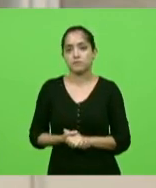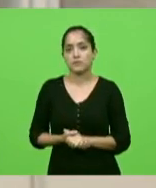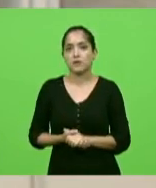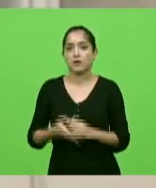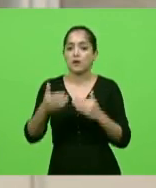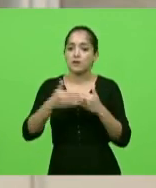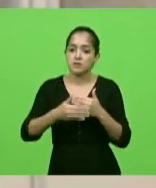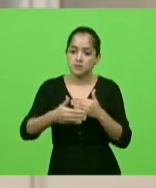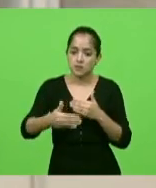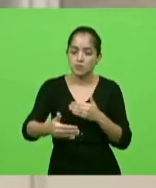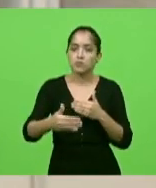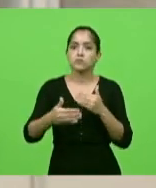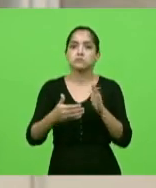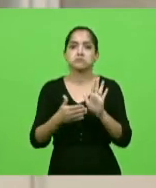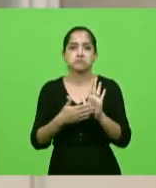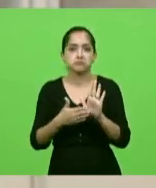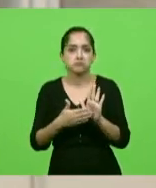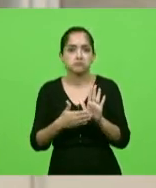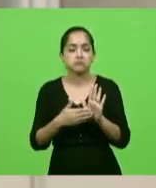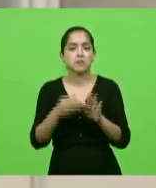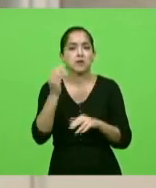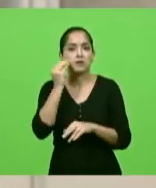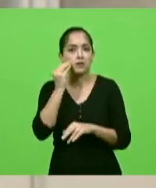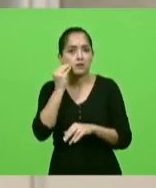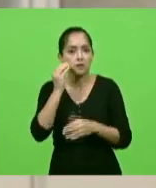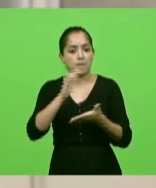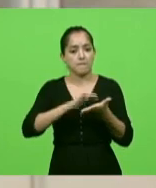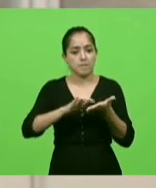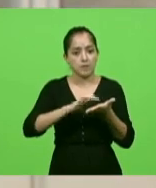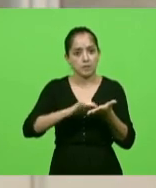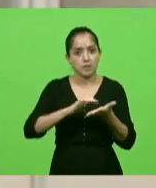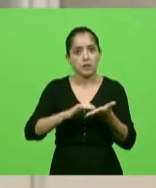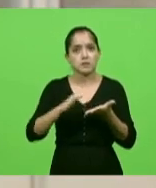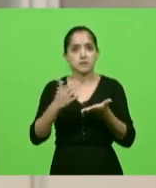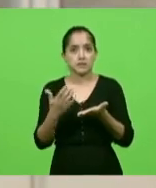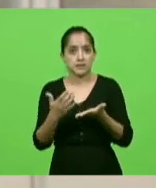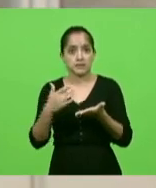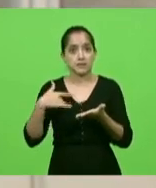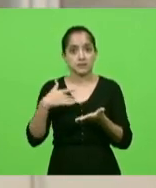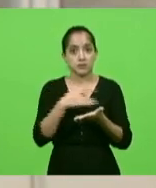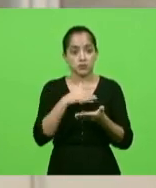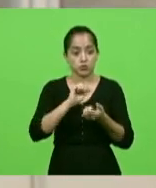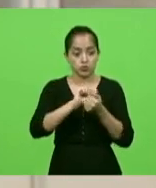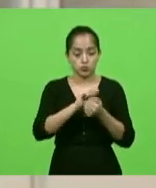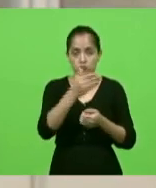se conseguirmos tratativas por agentes da Secretaria de Estado da Saúde junto agregamento